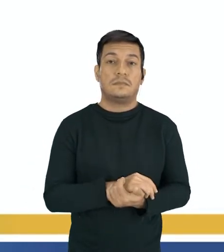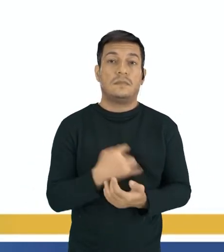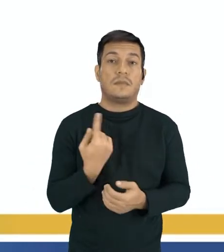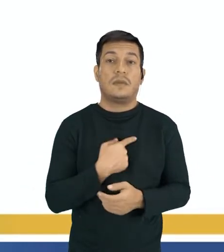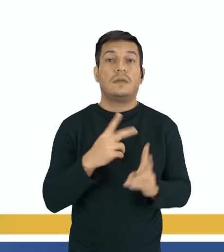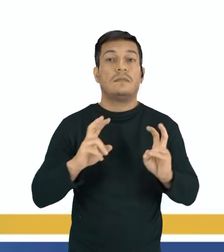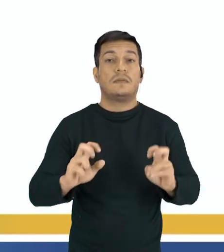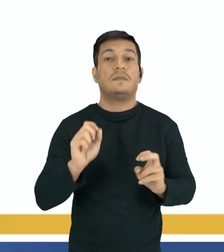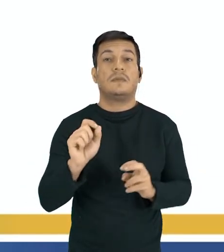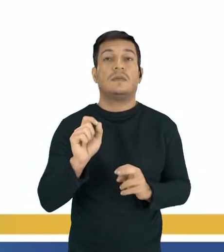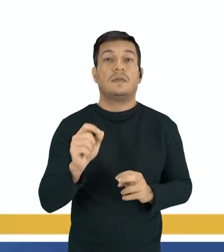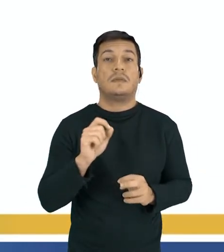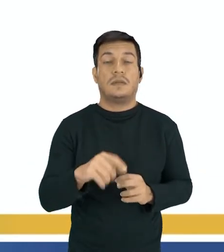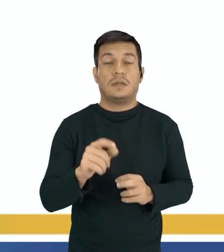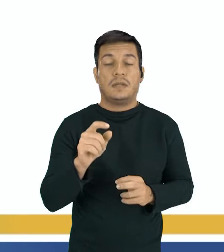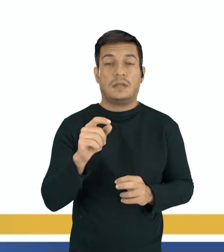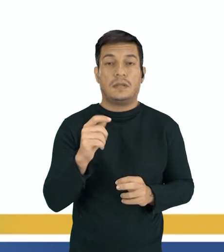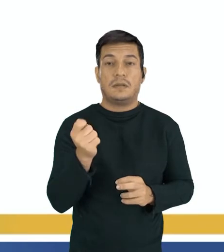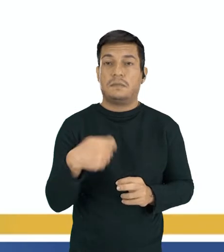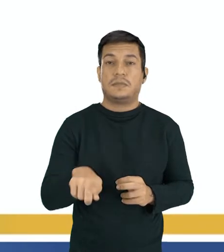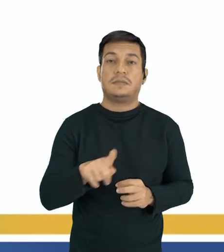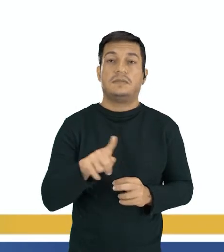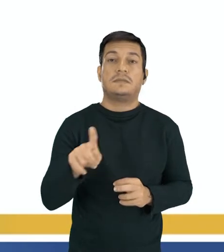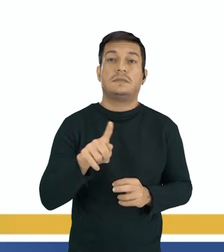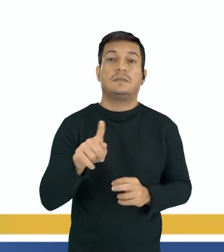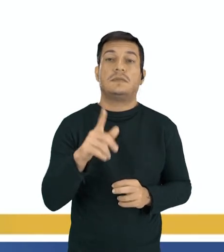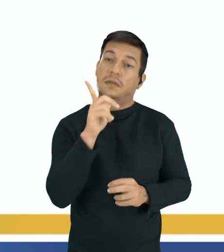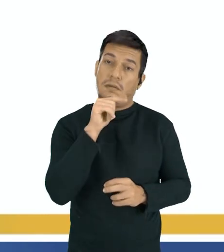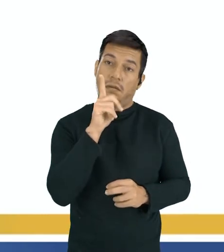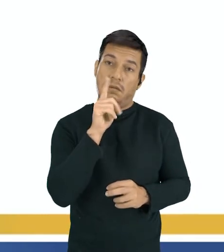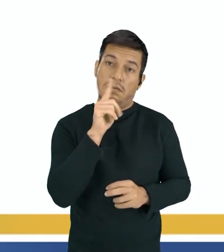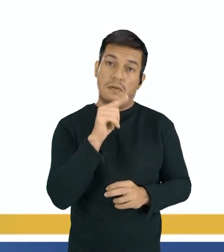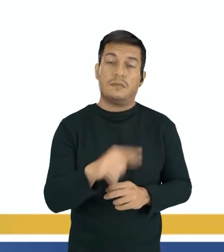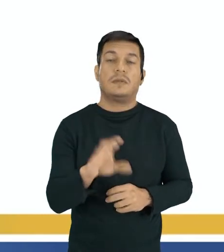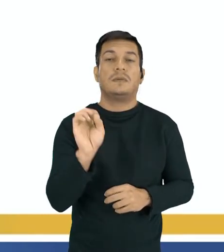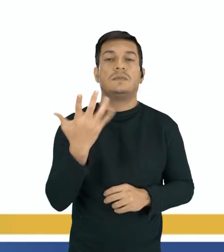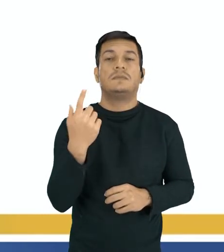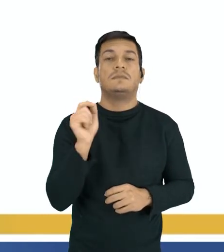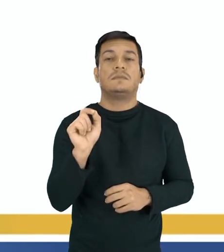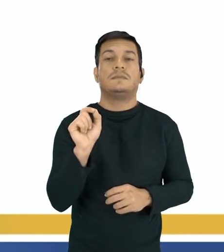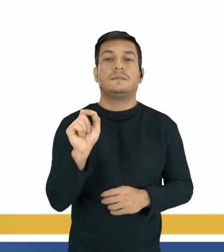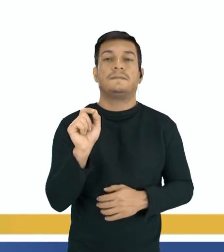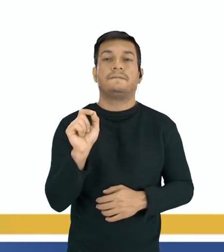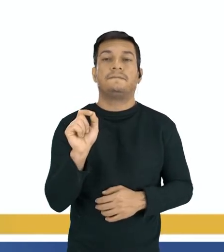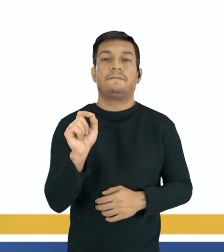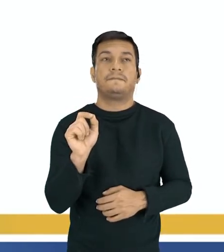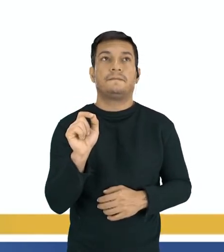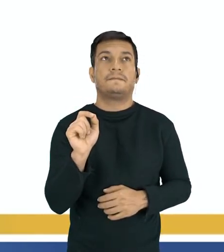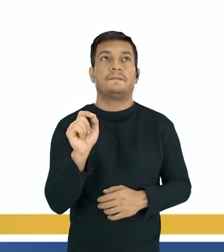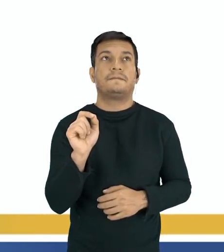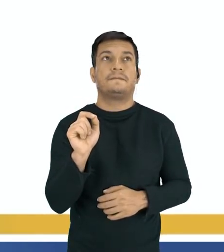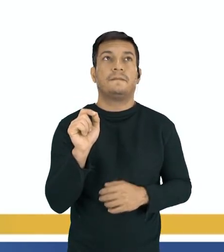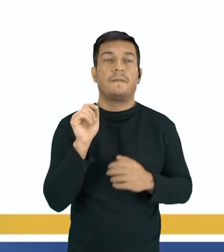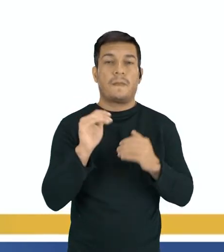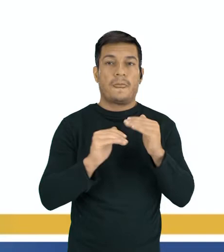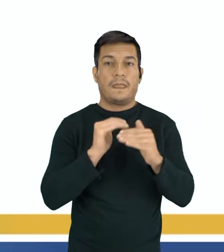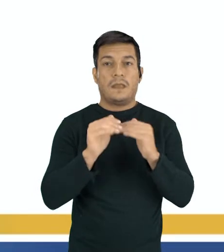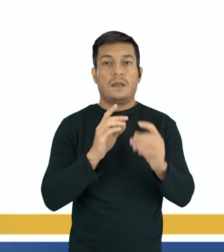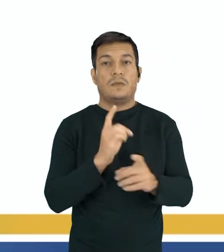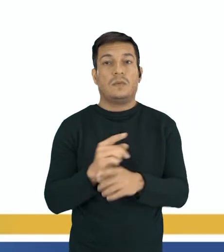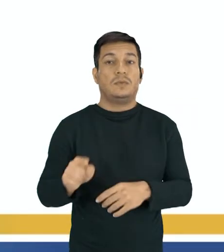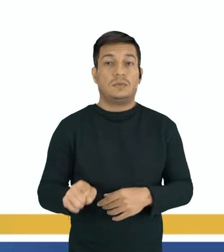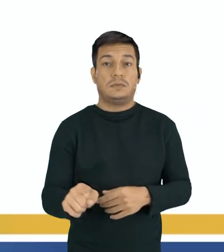gente percebe que nesse caso a gente não necessita da água para que ocorra a reprodução, o encontro